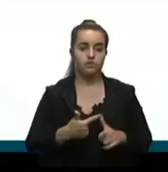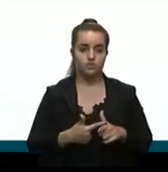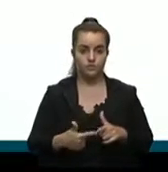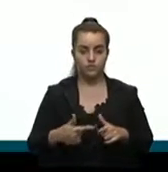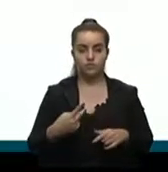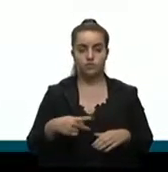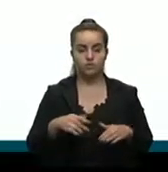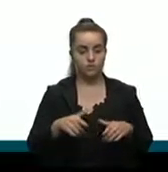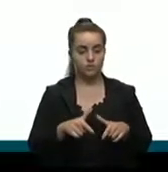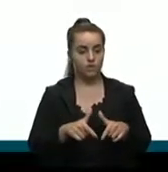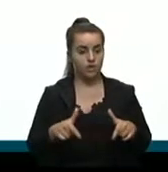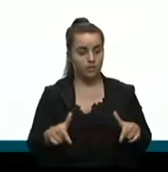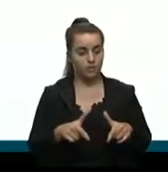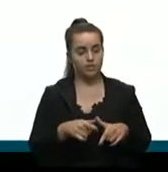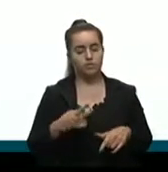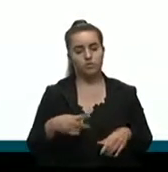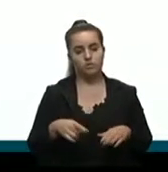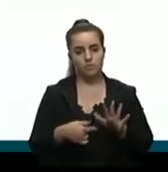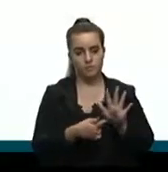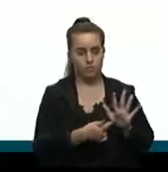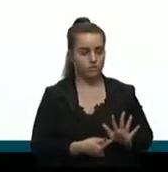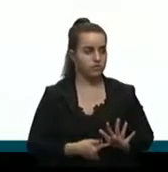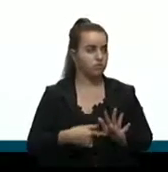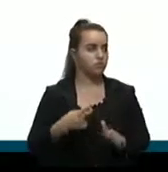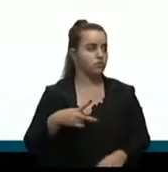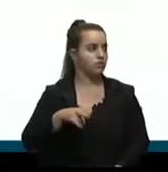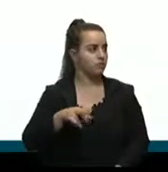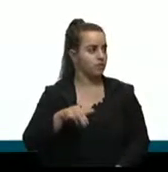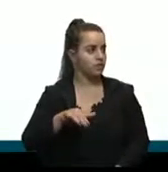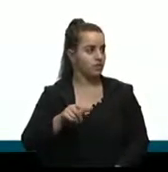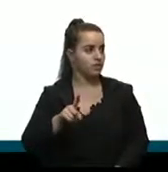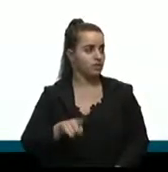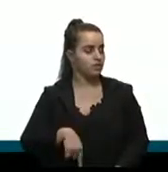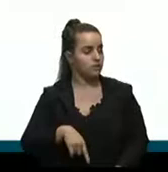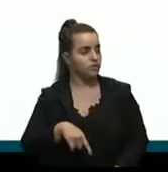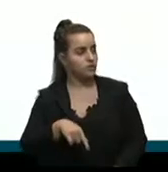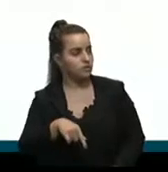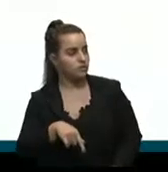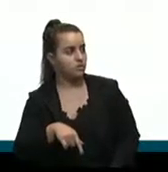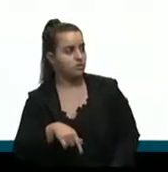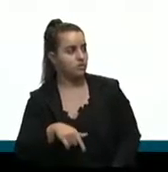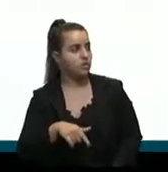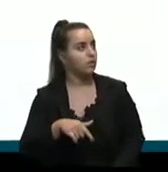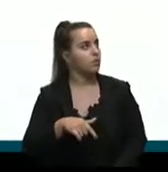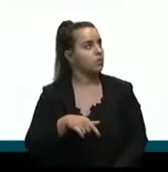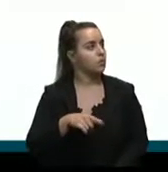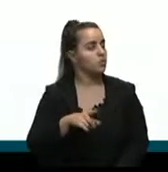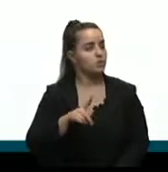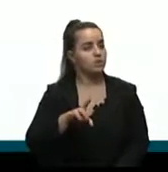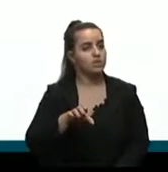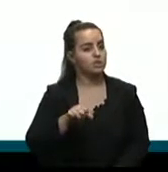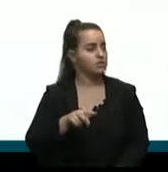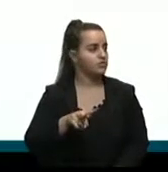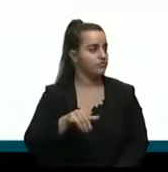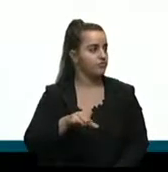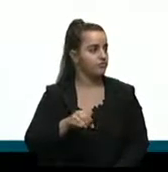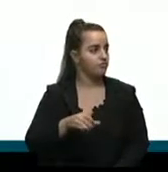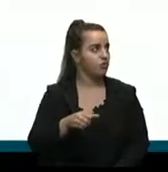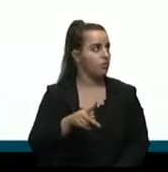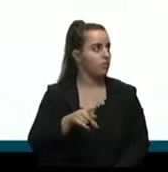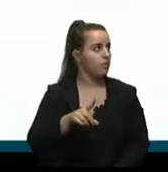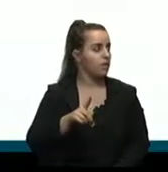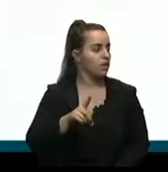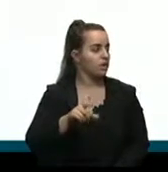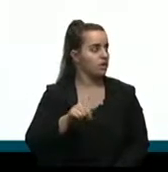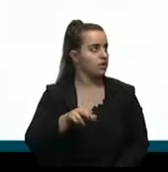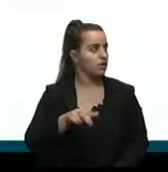pelo tamanho da amostra. A variância é o quadrado do desvio padrão. O desvio padrão foi dado no enunciado. O